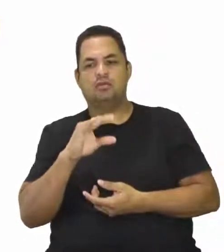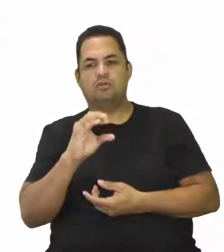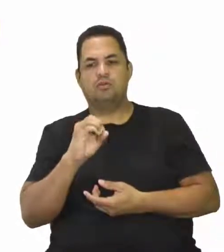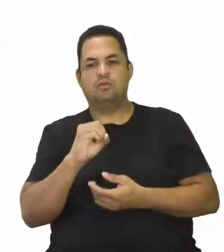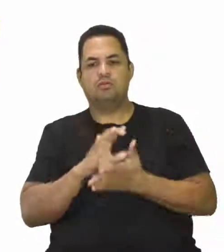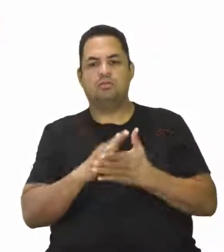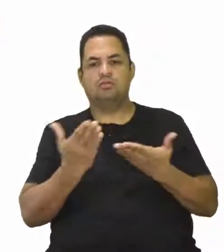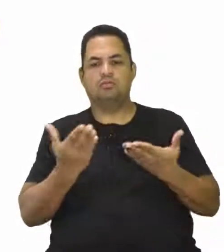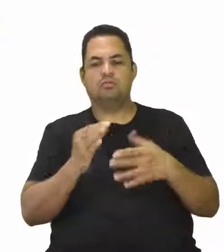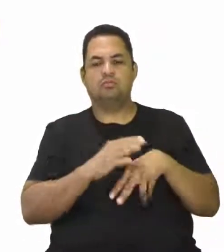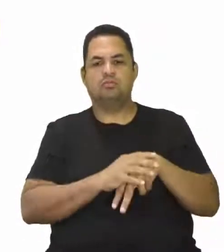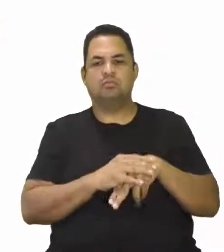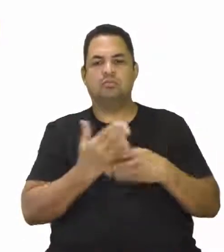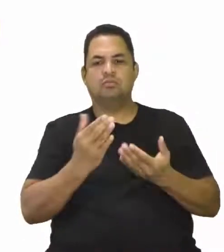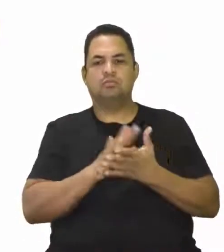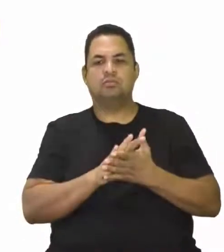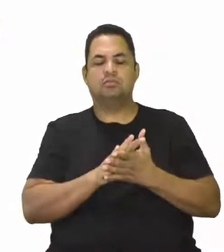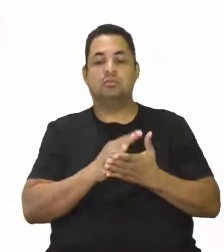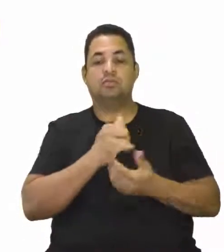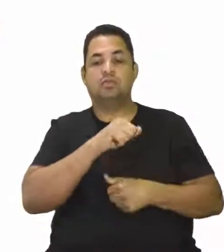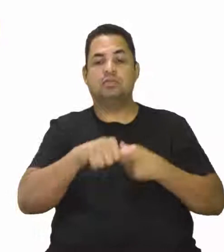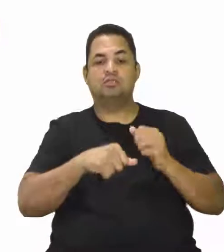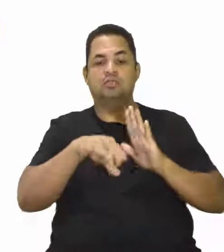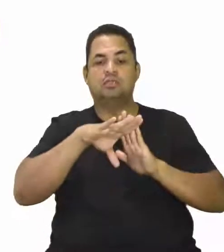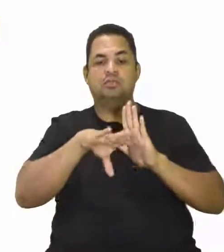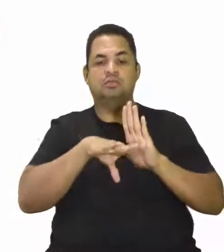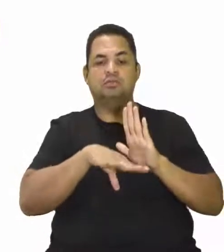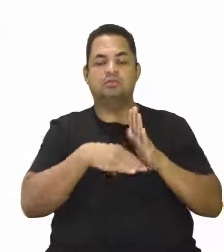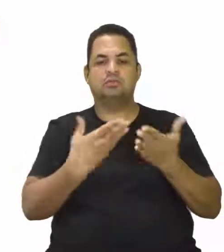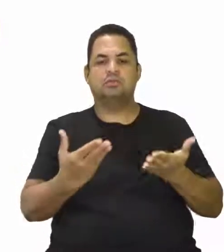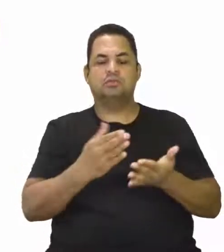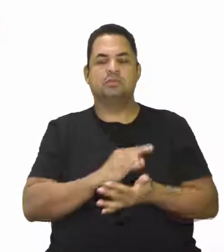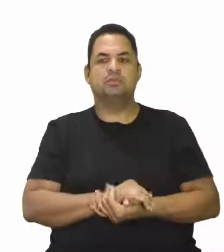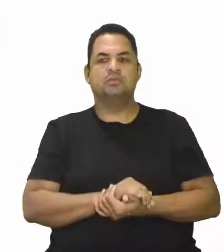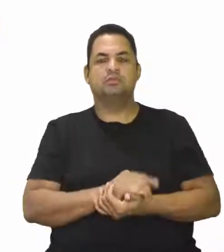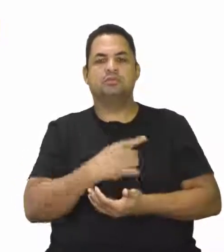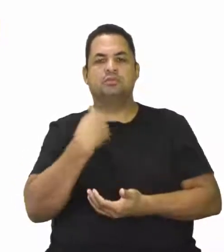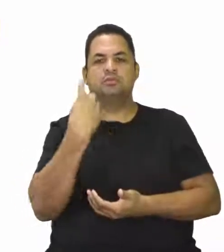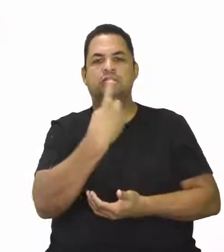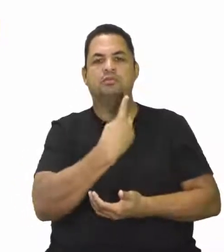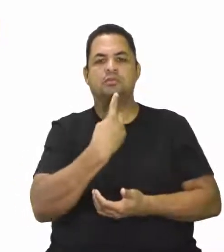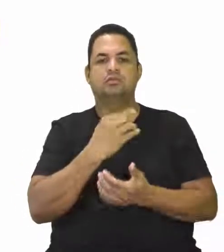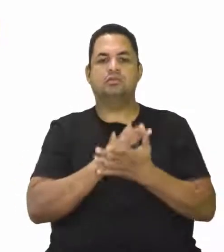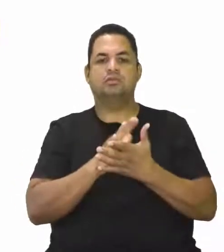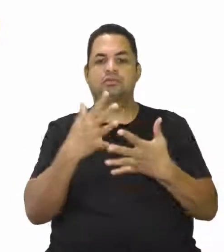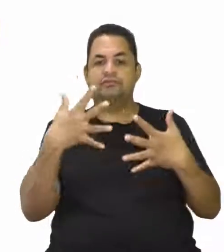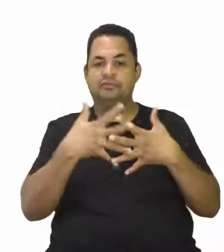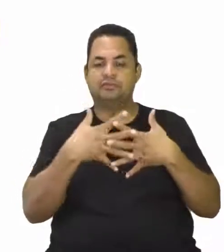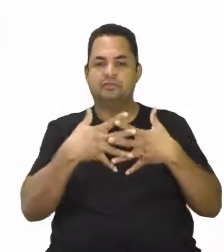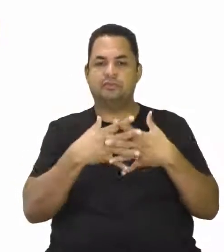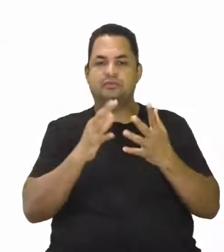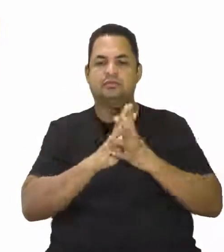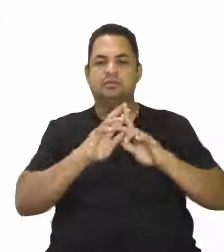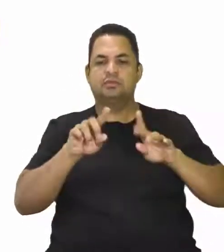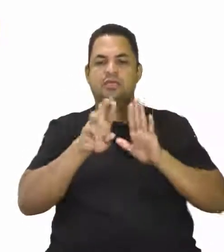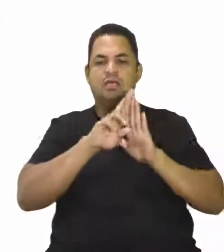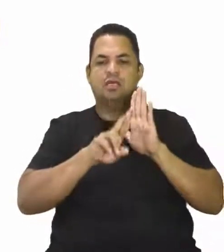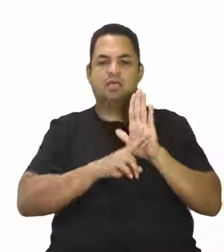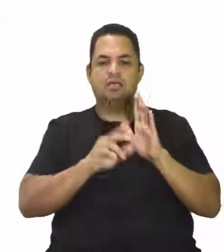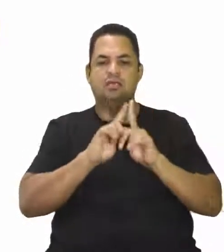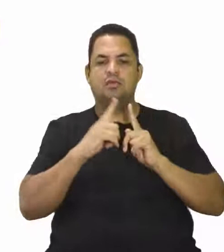na classificação dos adjetivos, porque muitas vezes nós vamos nos confundir. Mas a regra geral